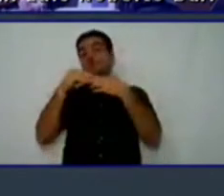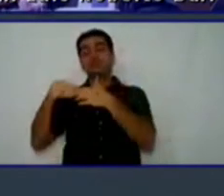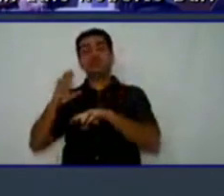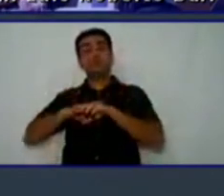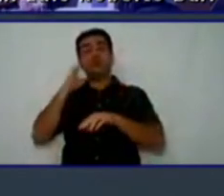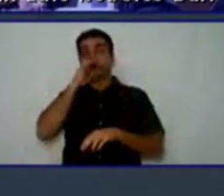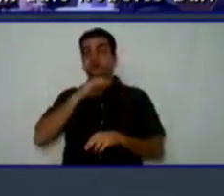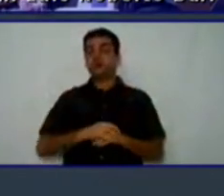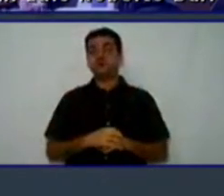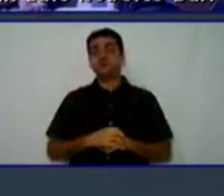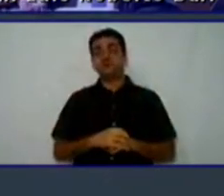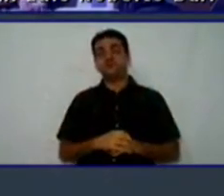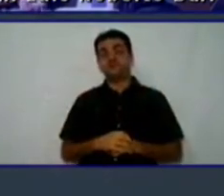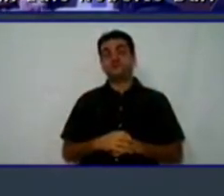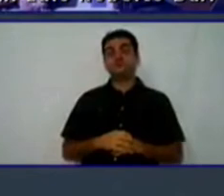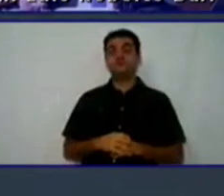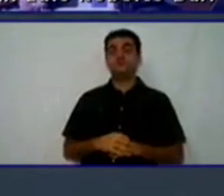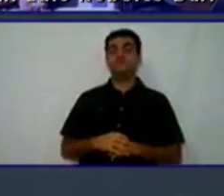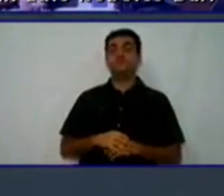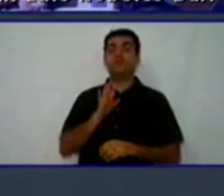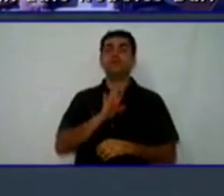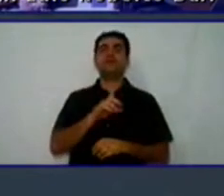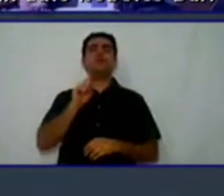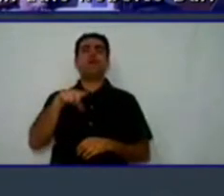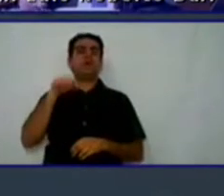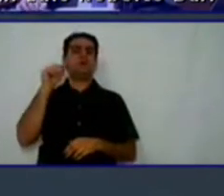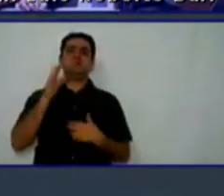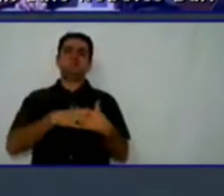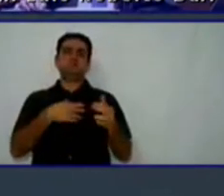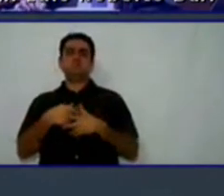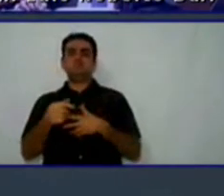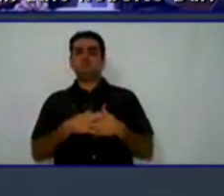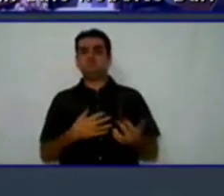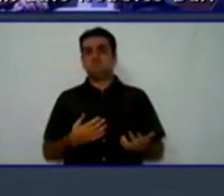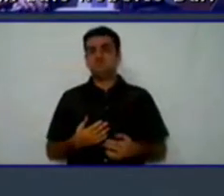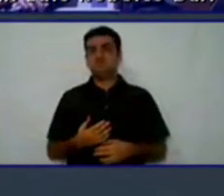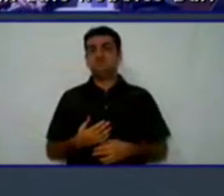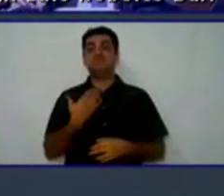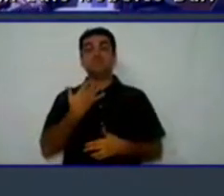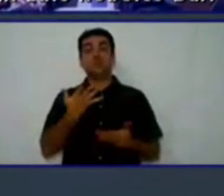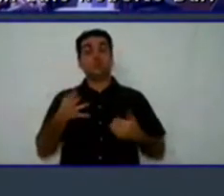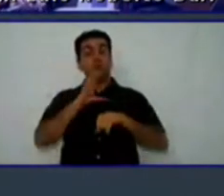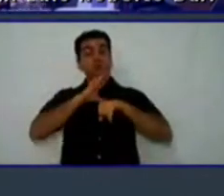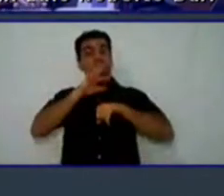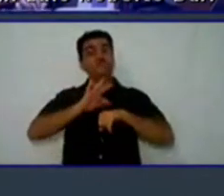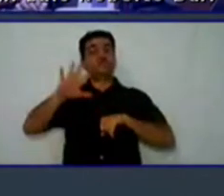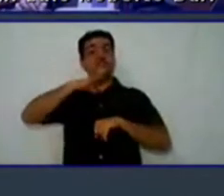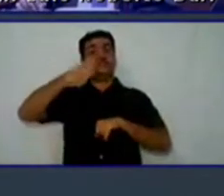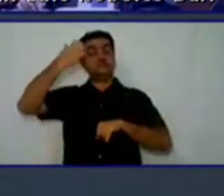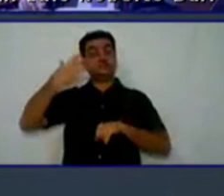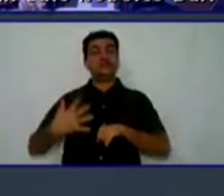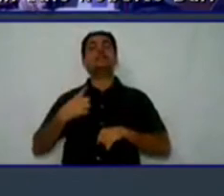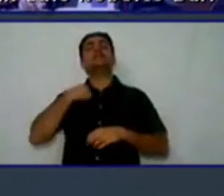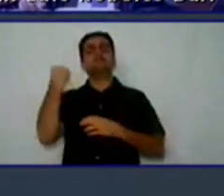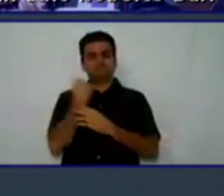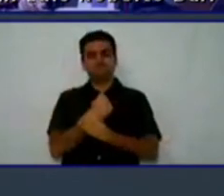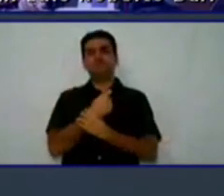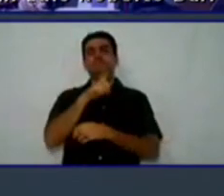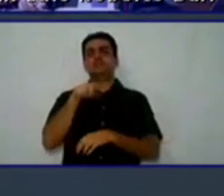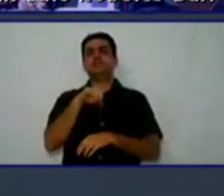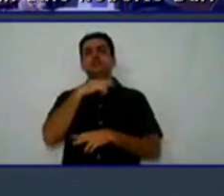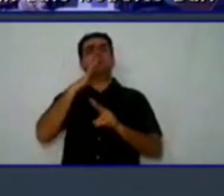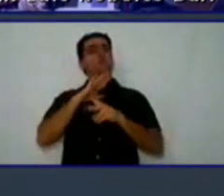rápido. Mas o mérito dessa escolha, ele é discricionário. E a Constituição Federal, ela assegura aos partidos políticos